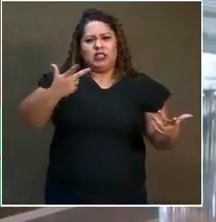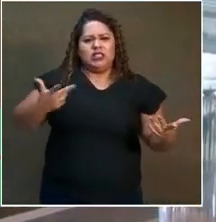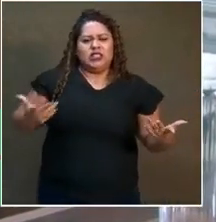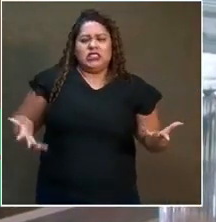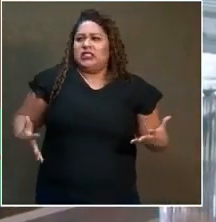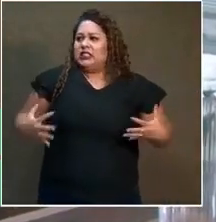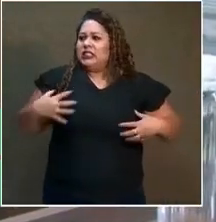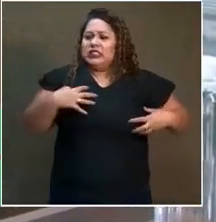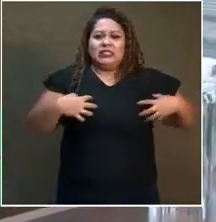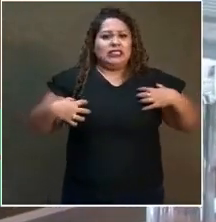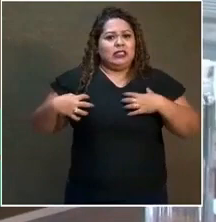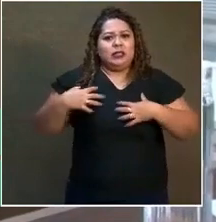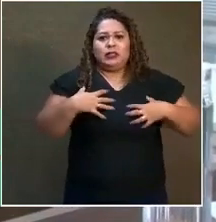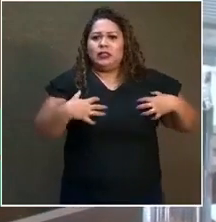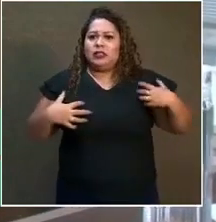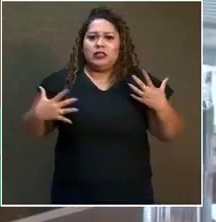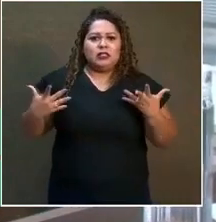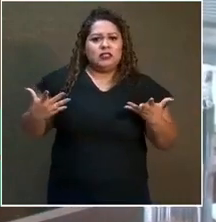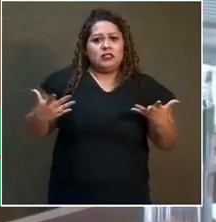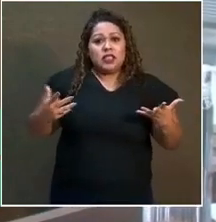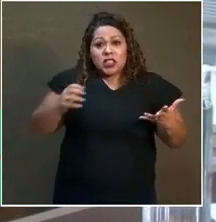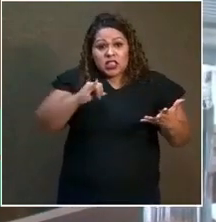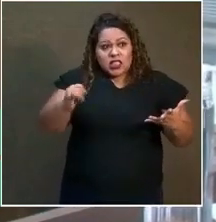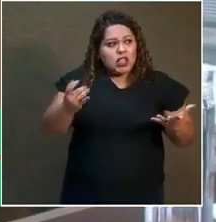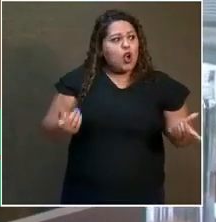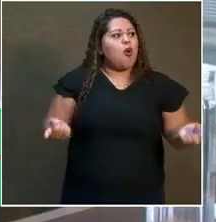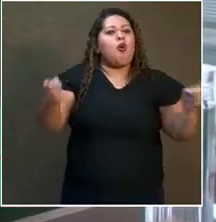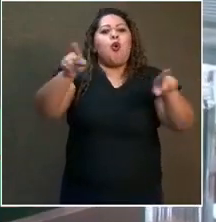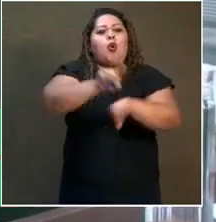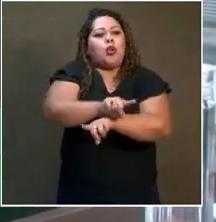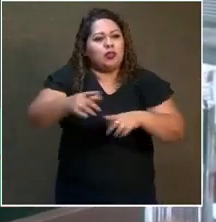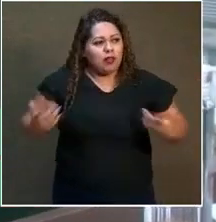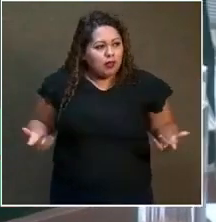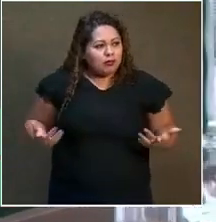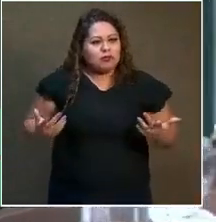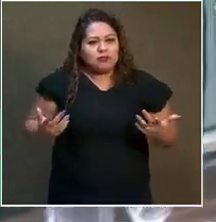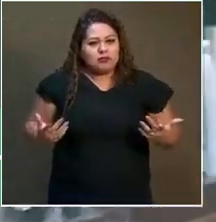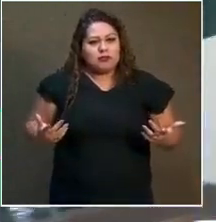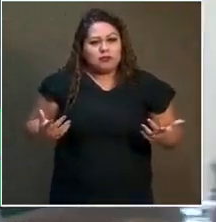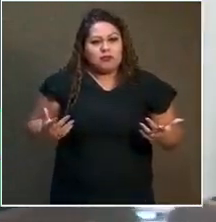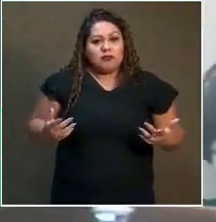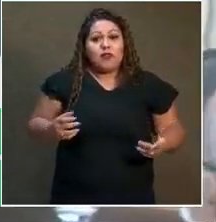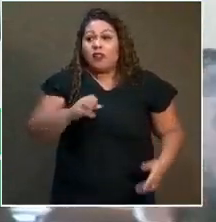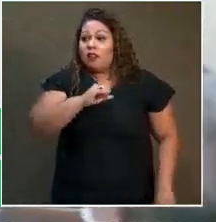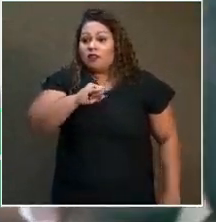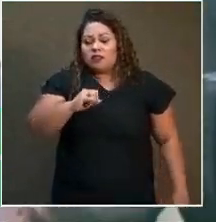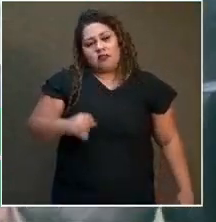emoção? Se fosse o contrário, se ela tivesse ali,